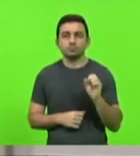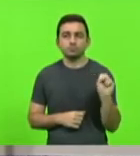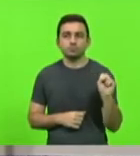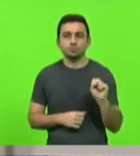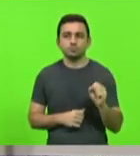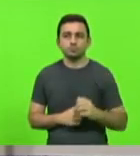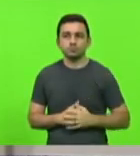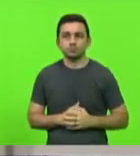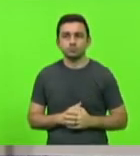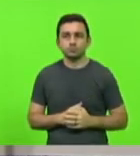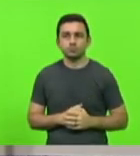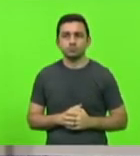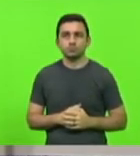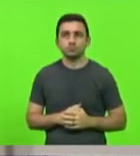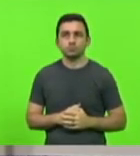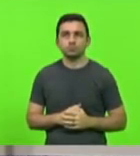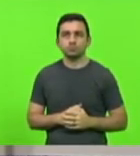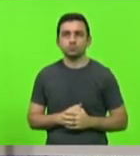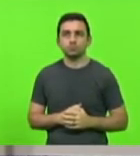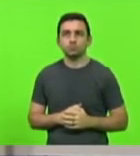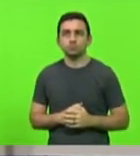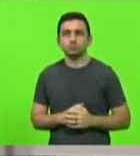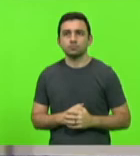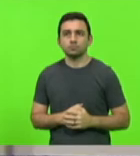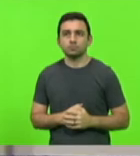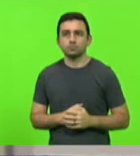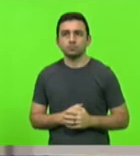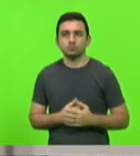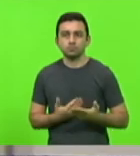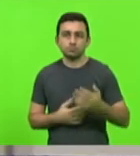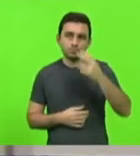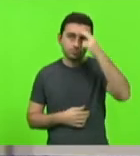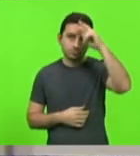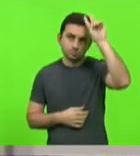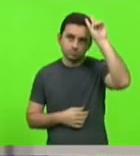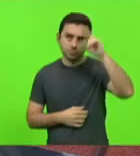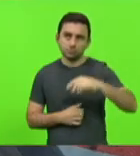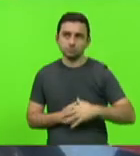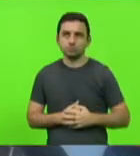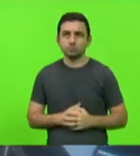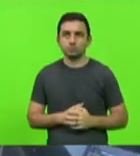7 minutos e 30 segundos. Deputado doutor Vicente Carro Preso.